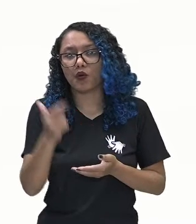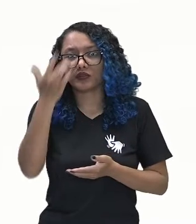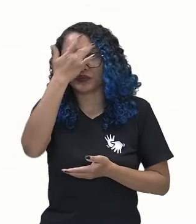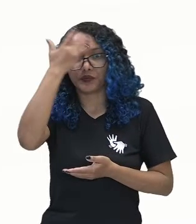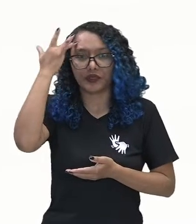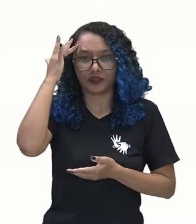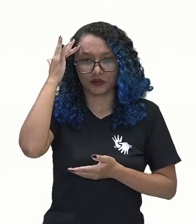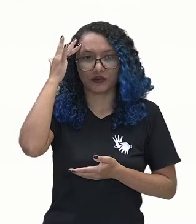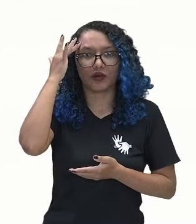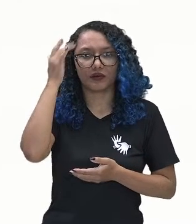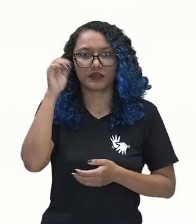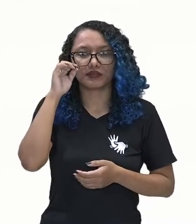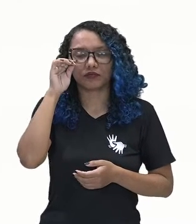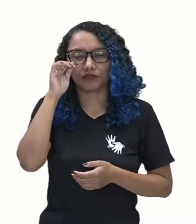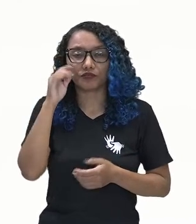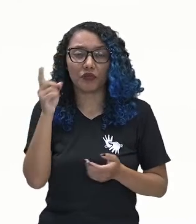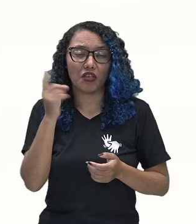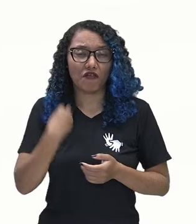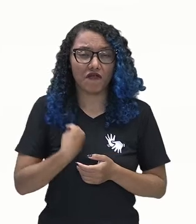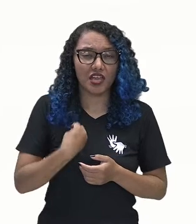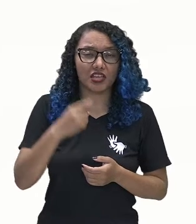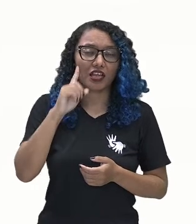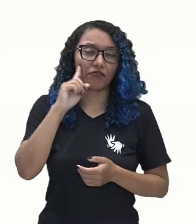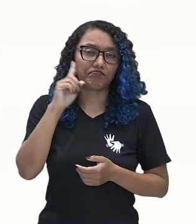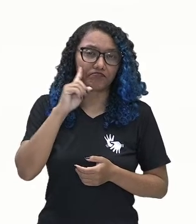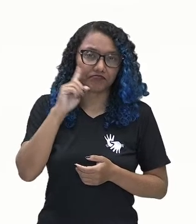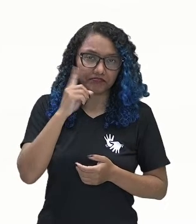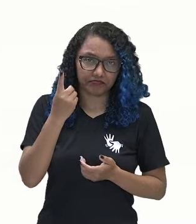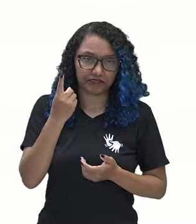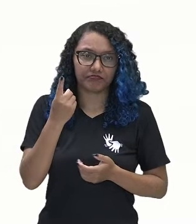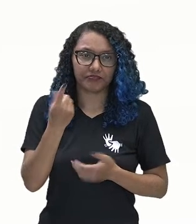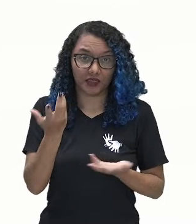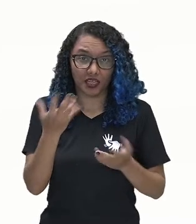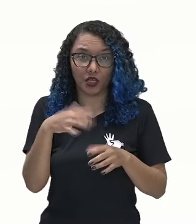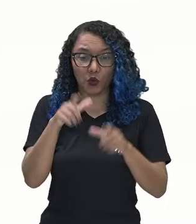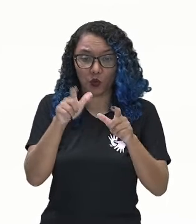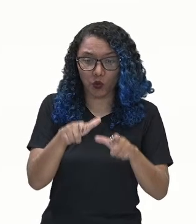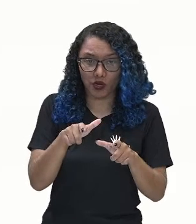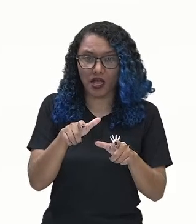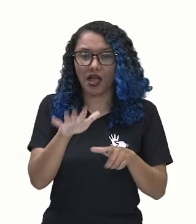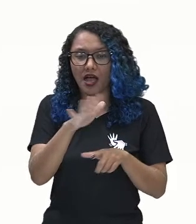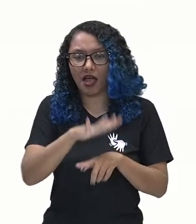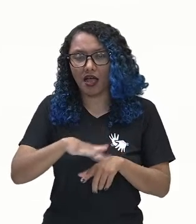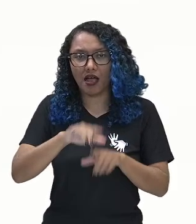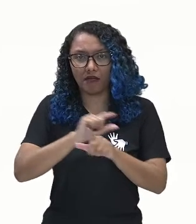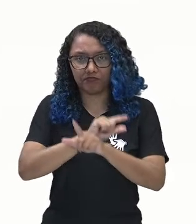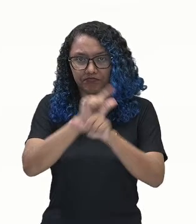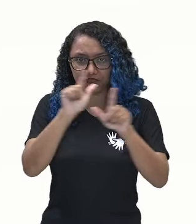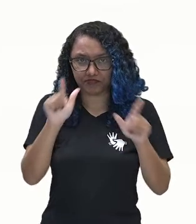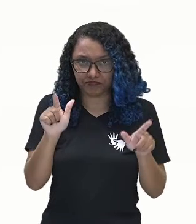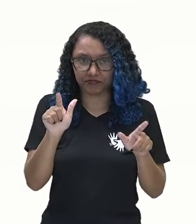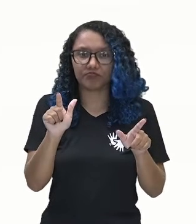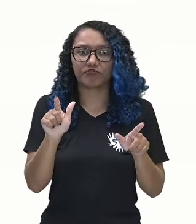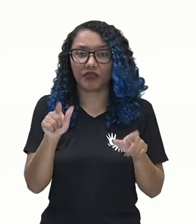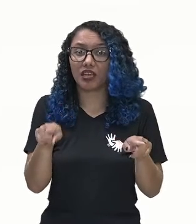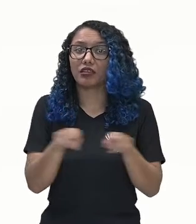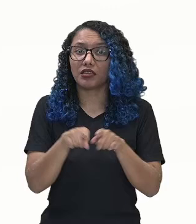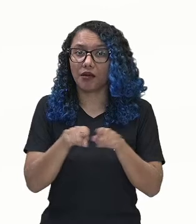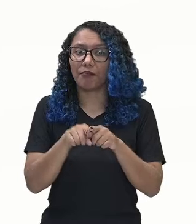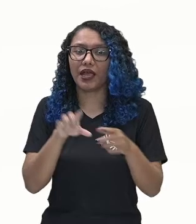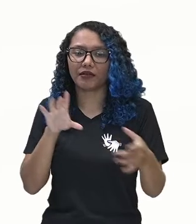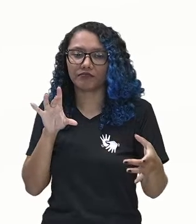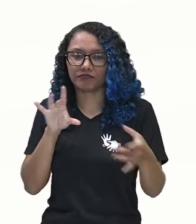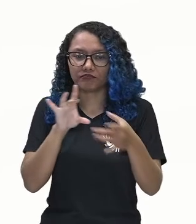no nosso dia a dia, que é a paisagem, cuja paisagem, né, conhecemos dela fazendo parte e